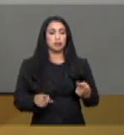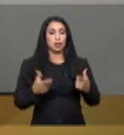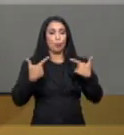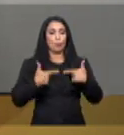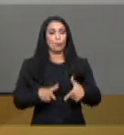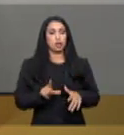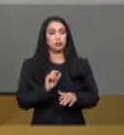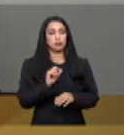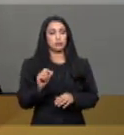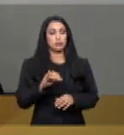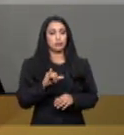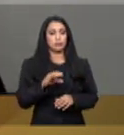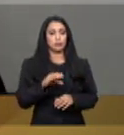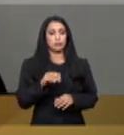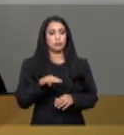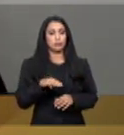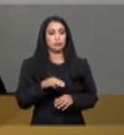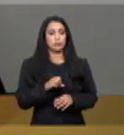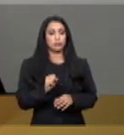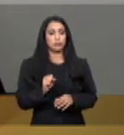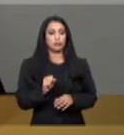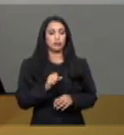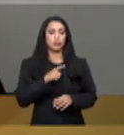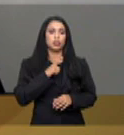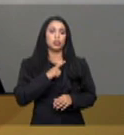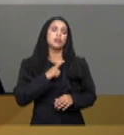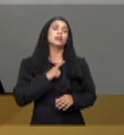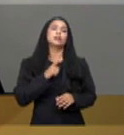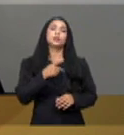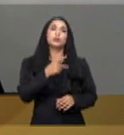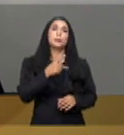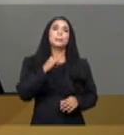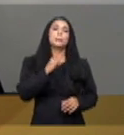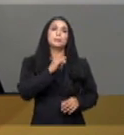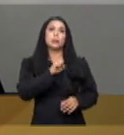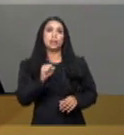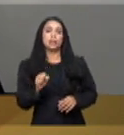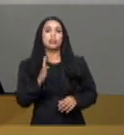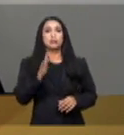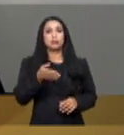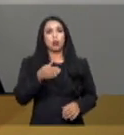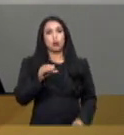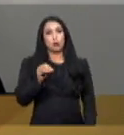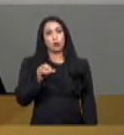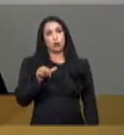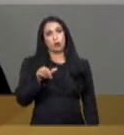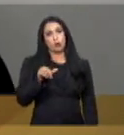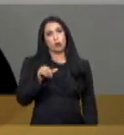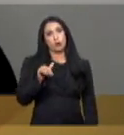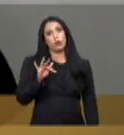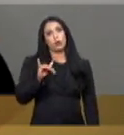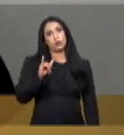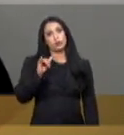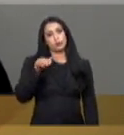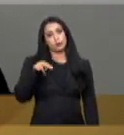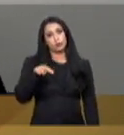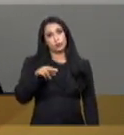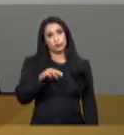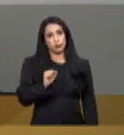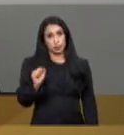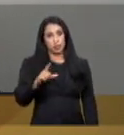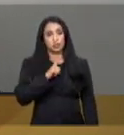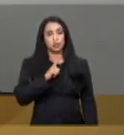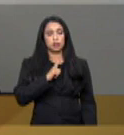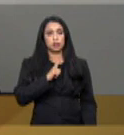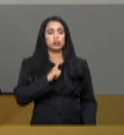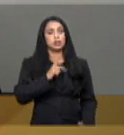dos efeitos do CMS no que toca ao PIS e a COFINS de cada contribuinte. E afirma e realça